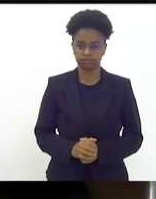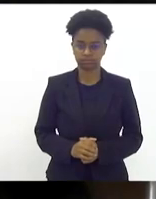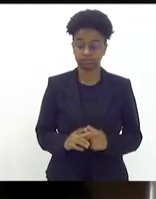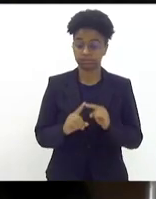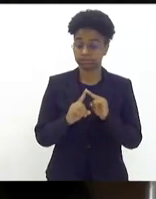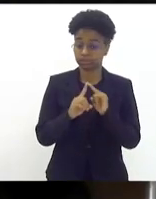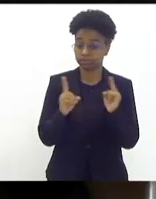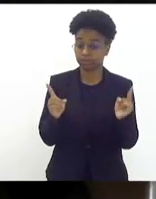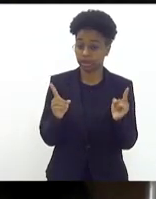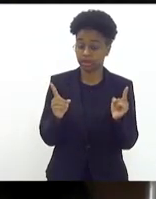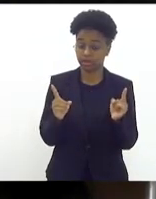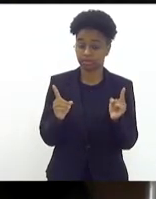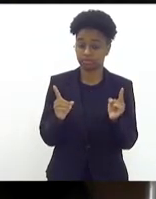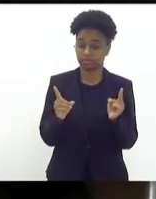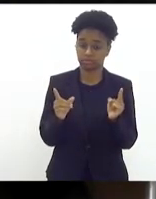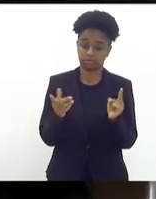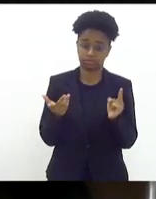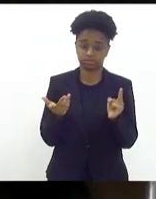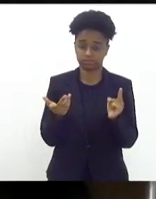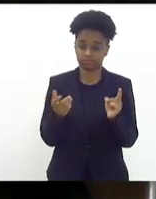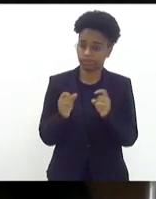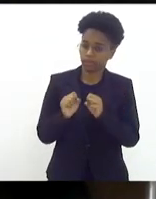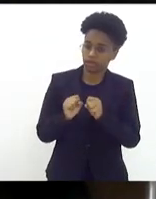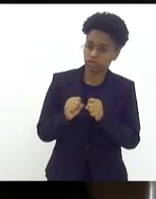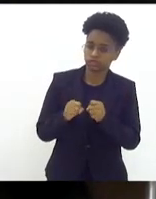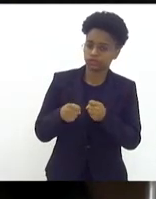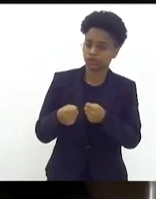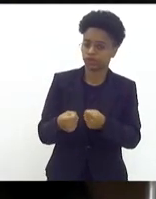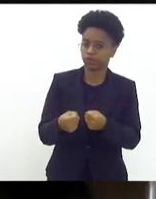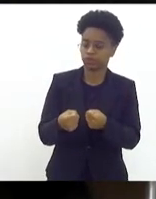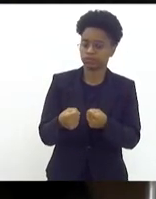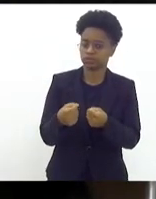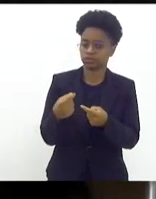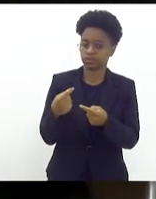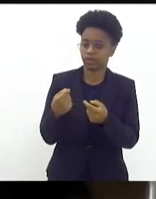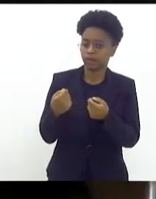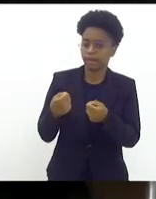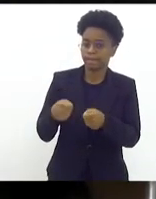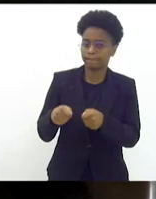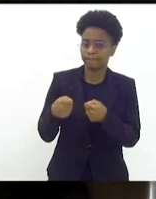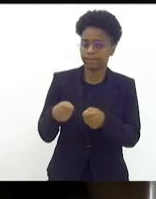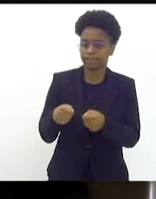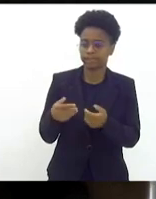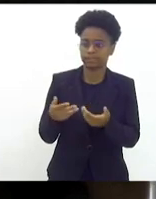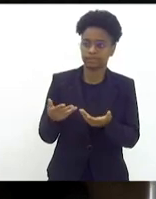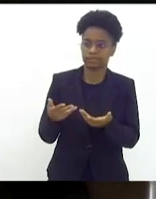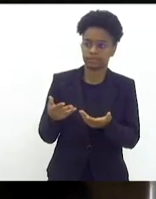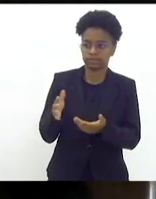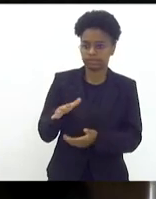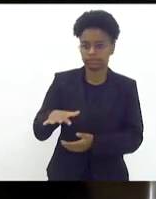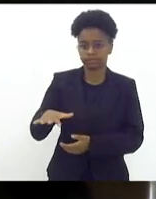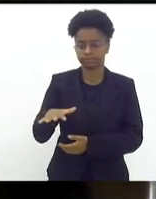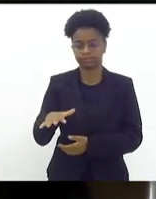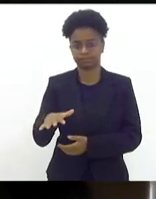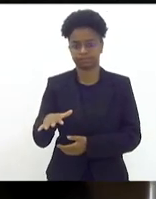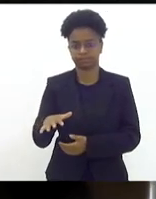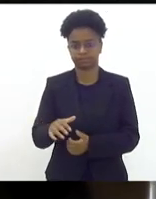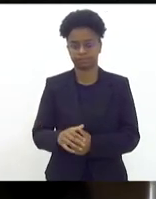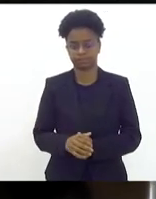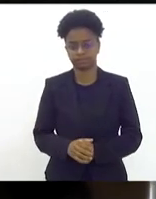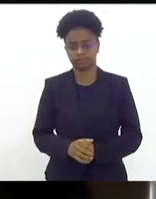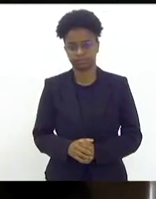Desde que o empenho seja na fonte do fundo.